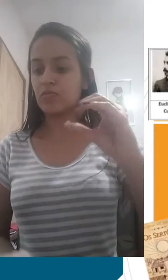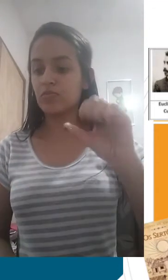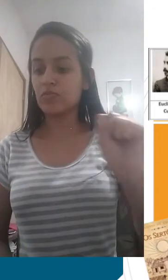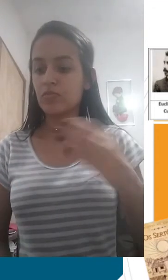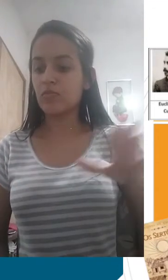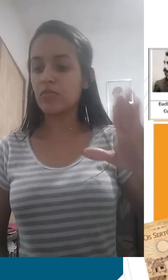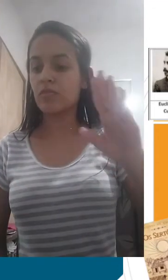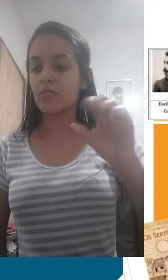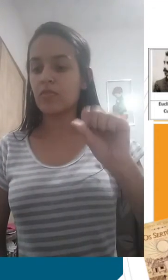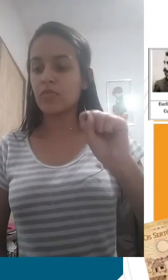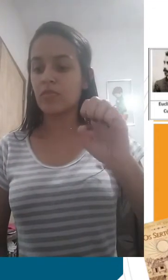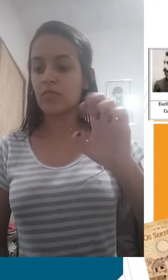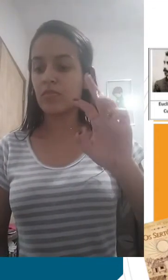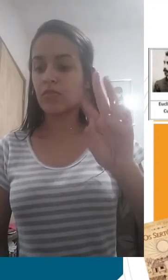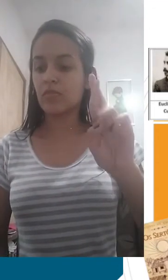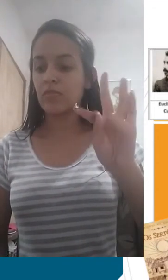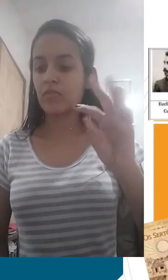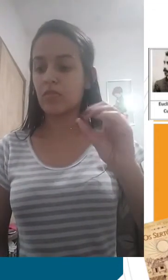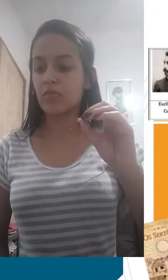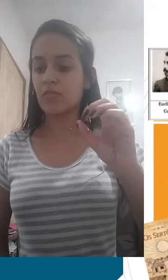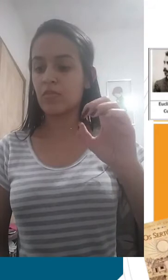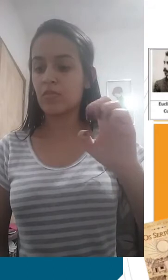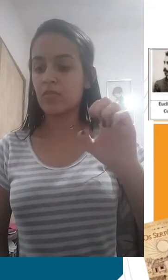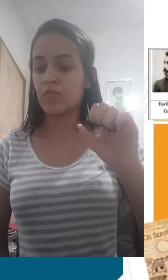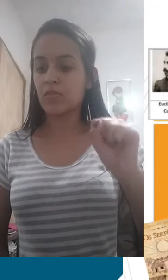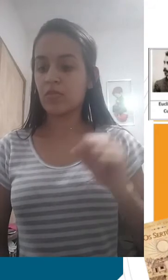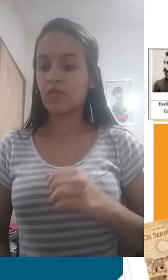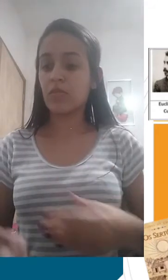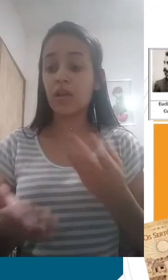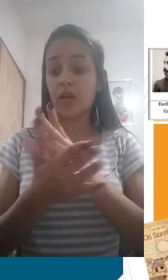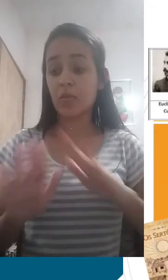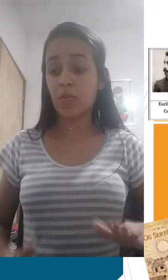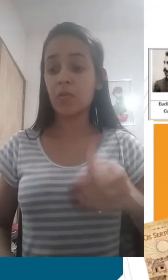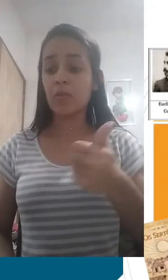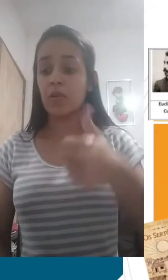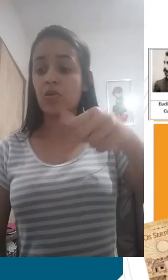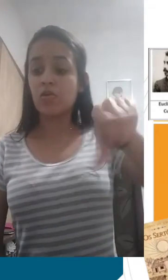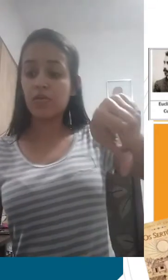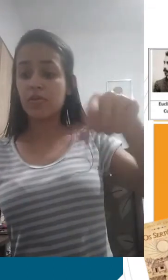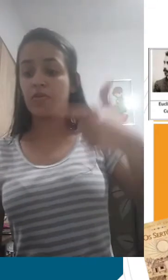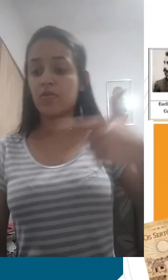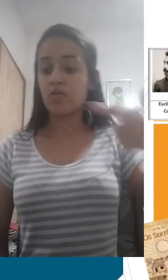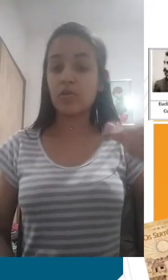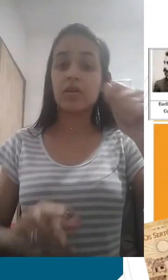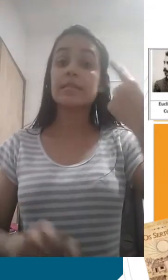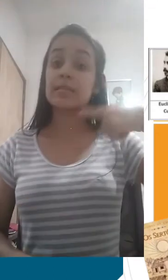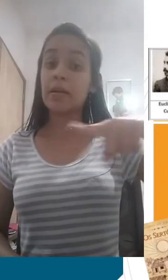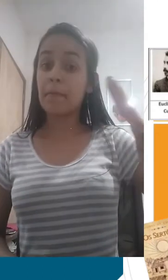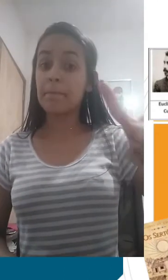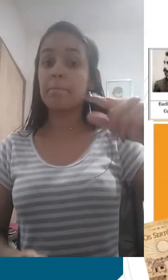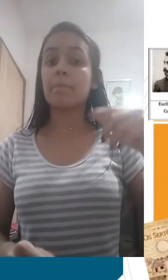Graça Aranha. Terminou em 1922 com a Semana de Arte Moderna. O